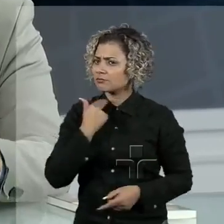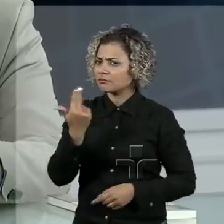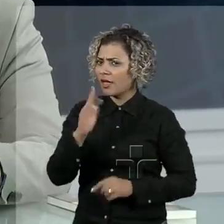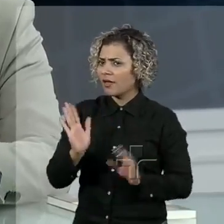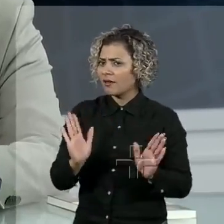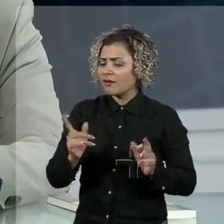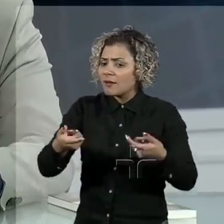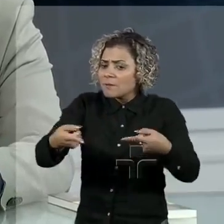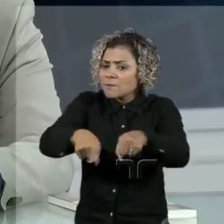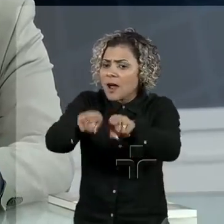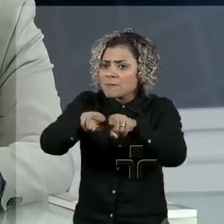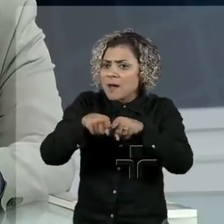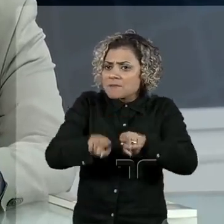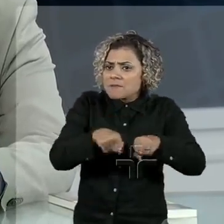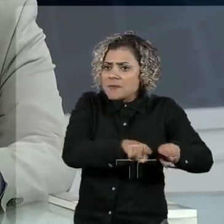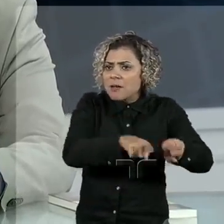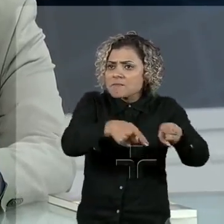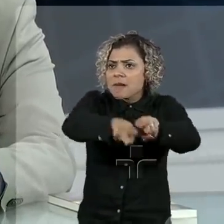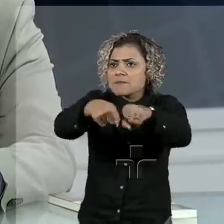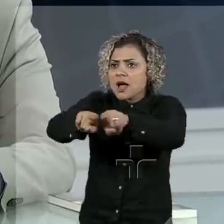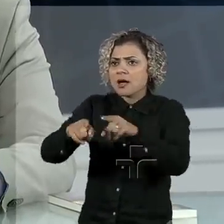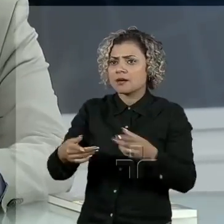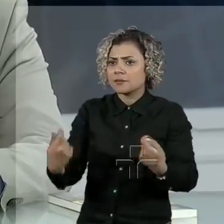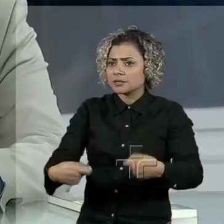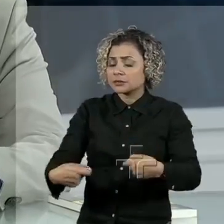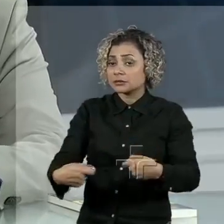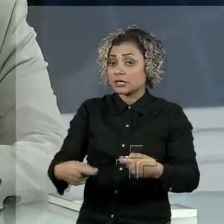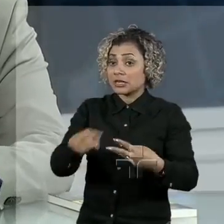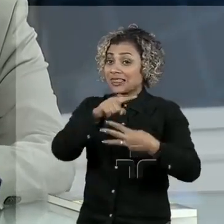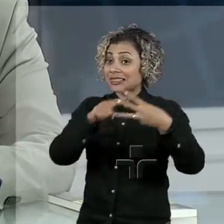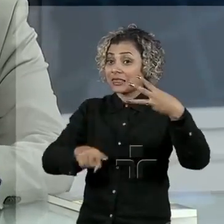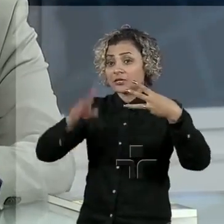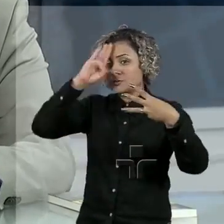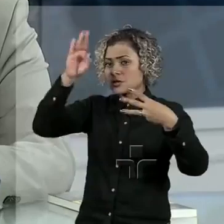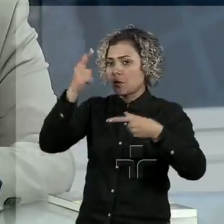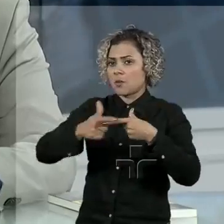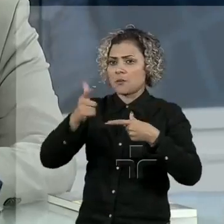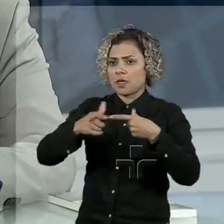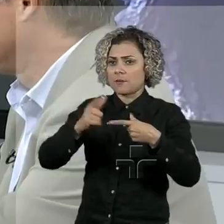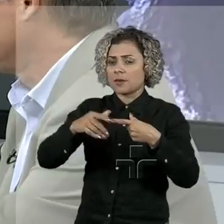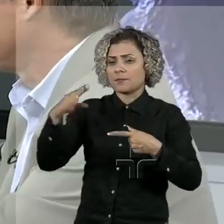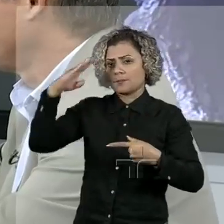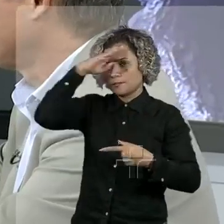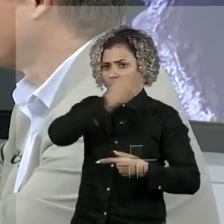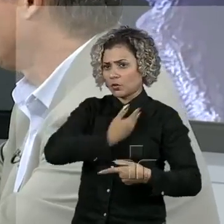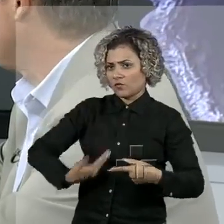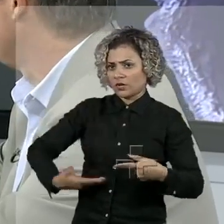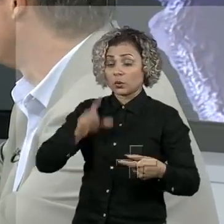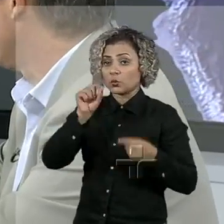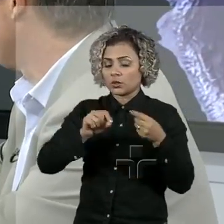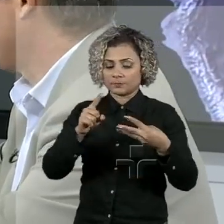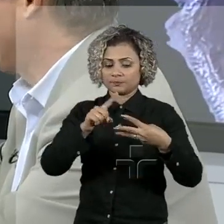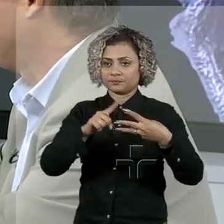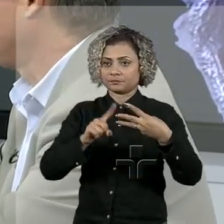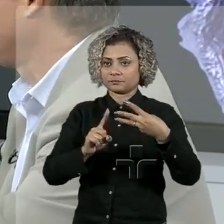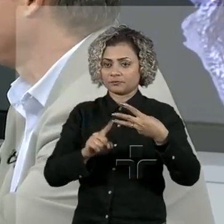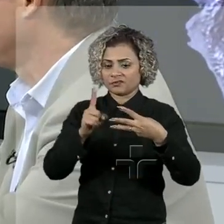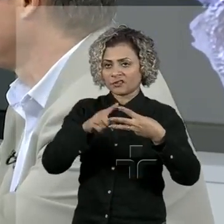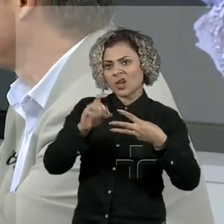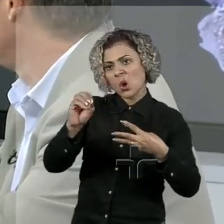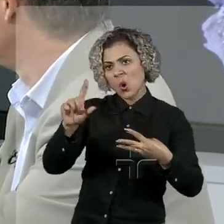acho é que tem 3 problemas no governo Jair Bolsonaro. O primeiro problema é a briga interna. Você disputa Olavo de